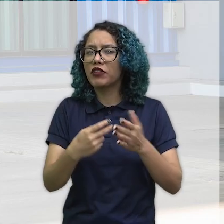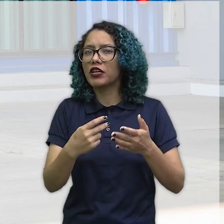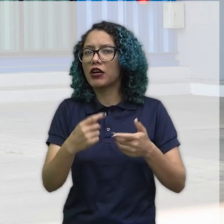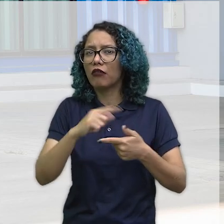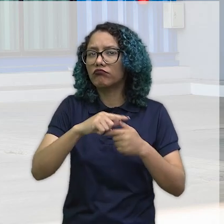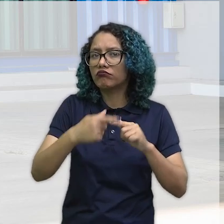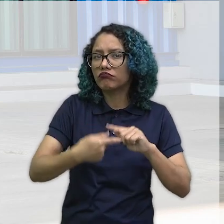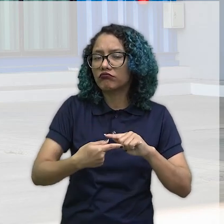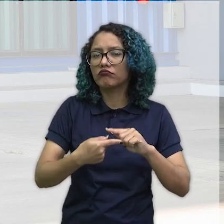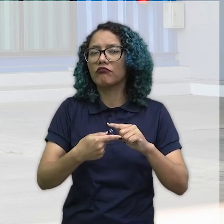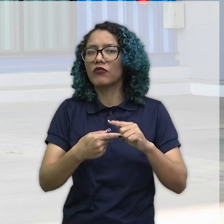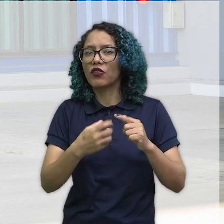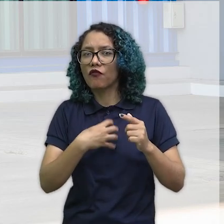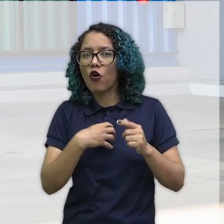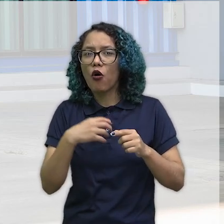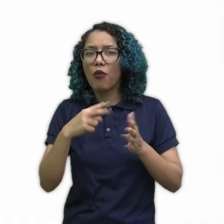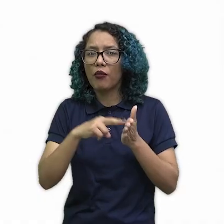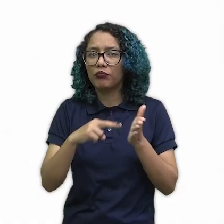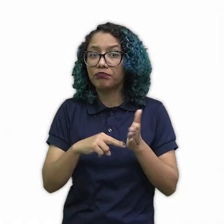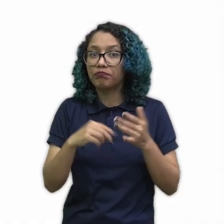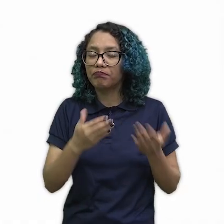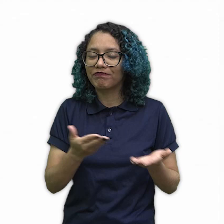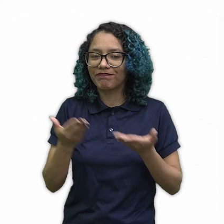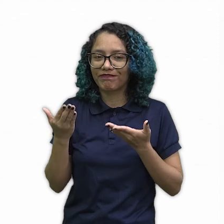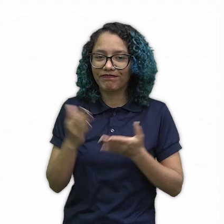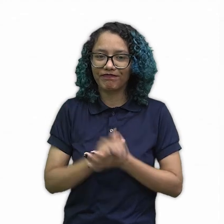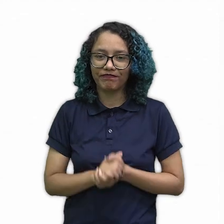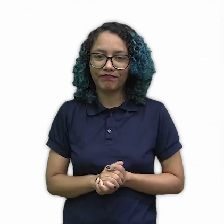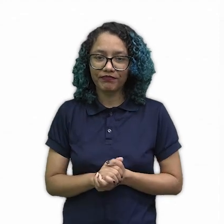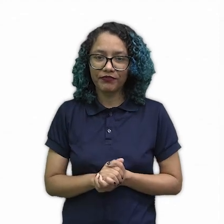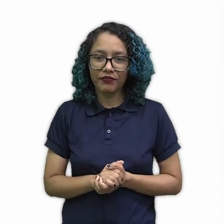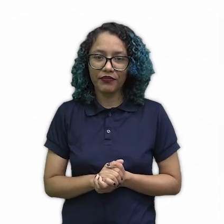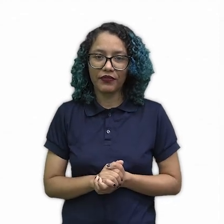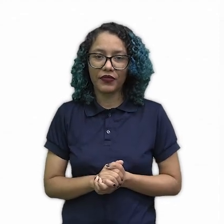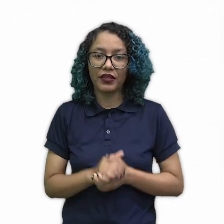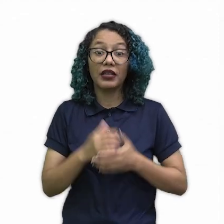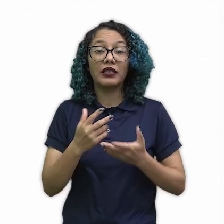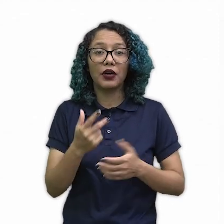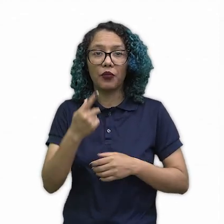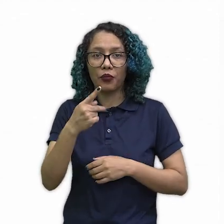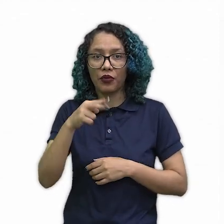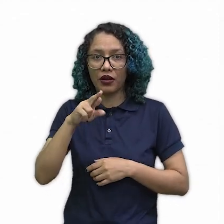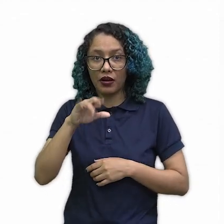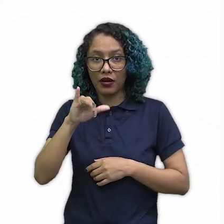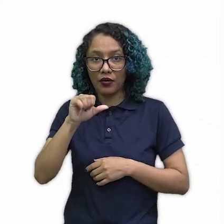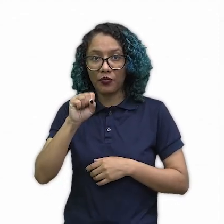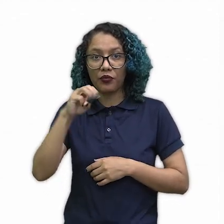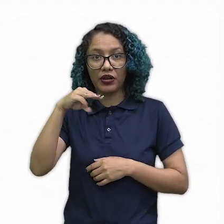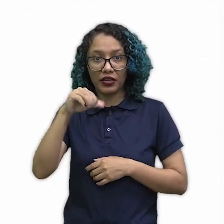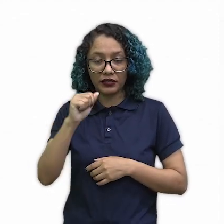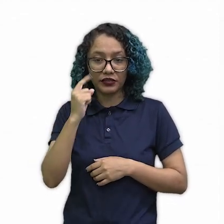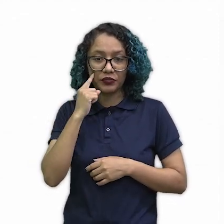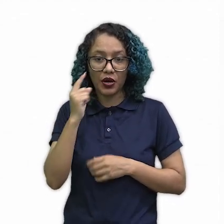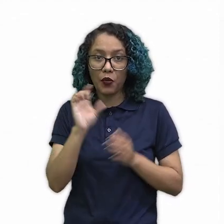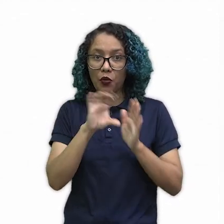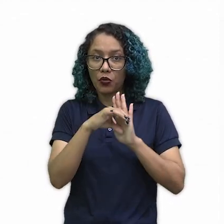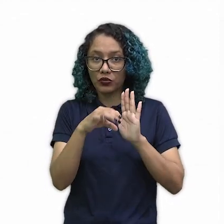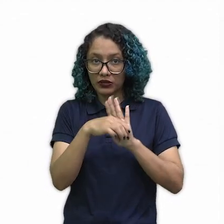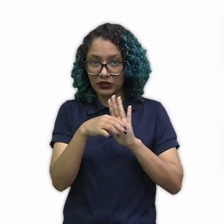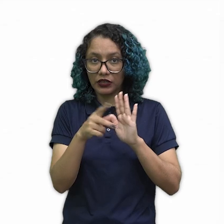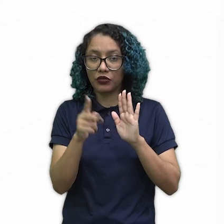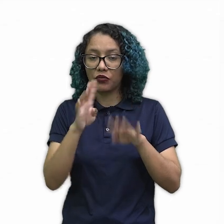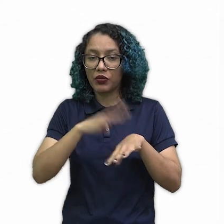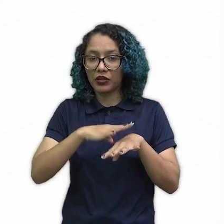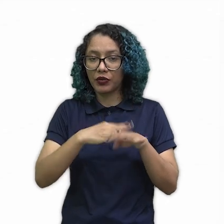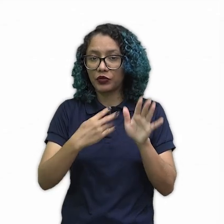de prismas. Vamos, então, à nossa cartela? Observem aí que nós temos, então, a definição matemática do